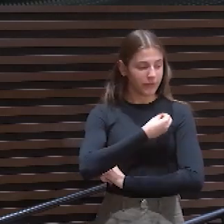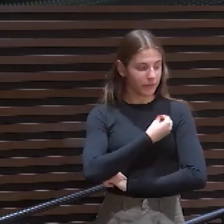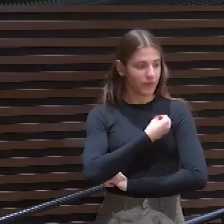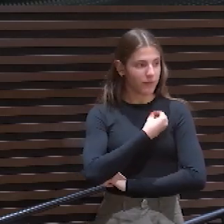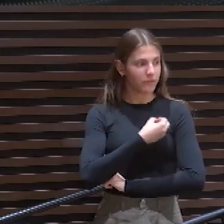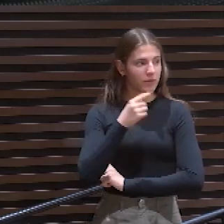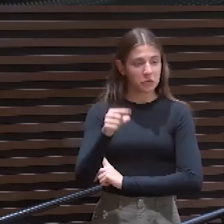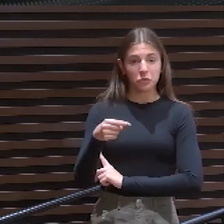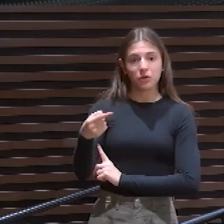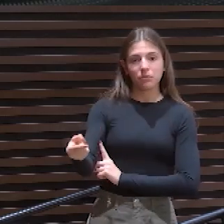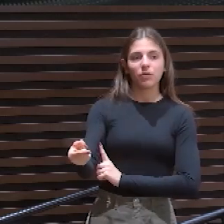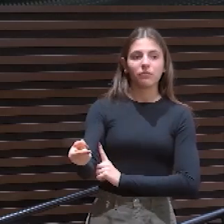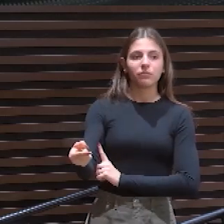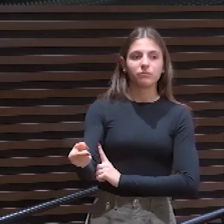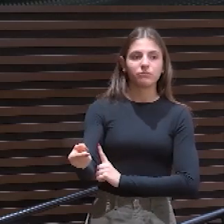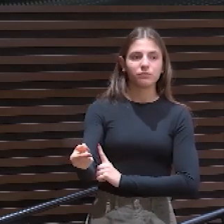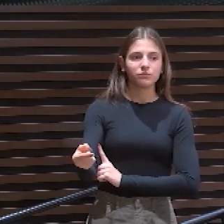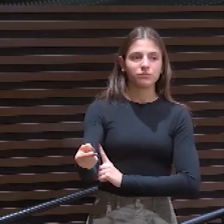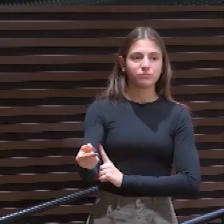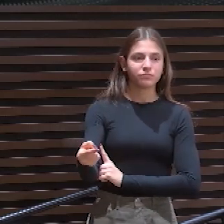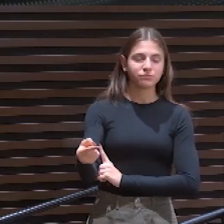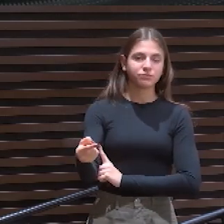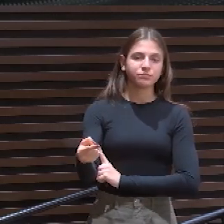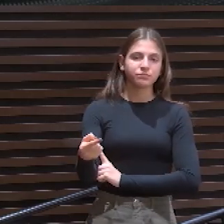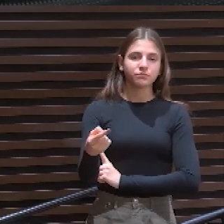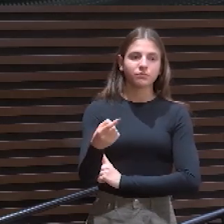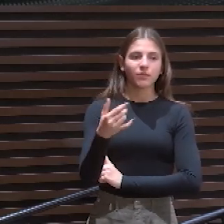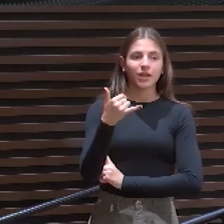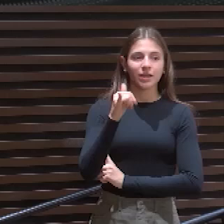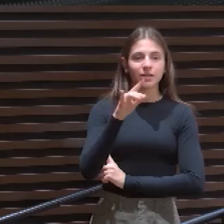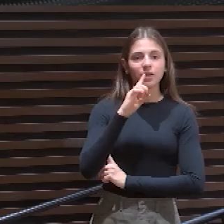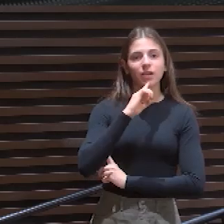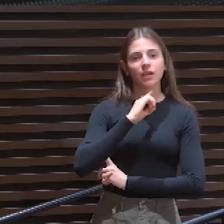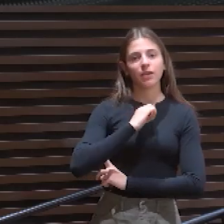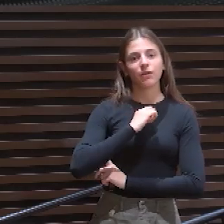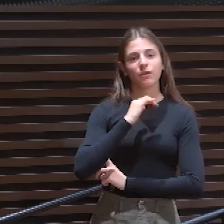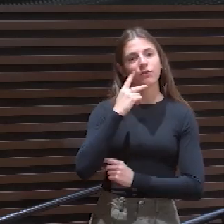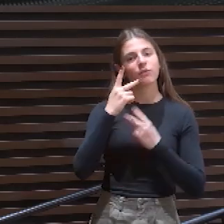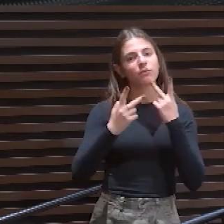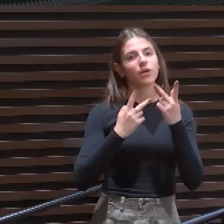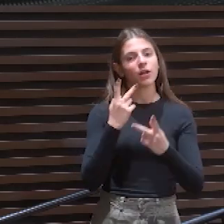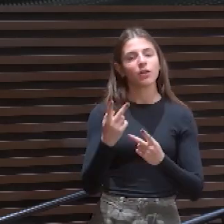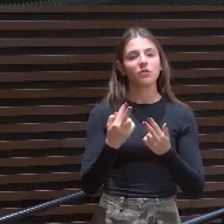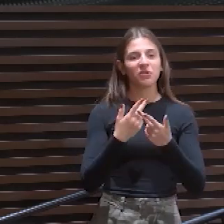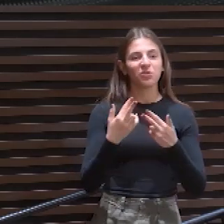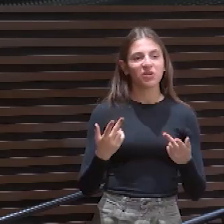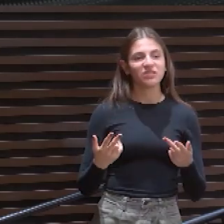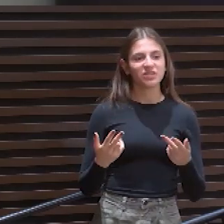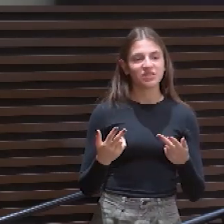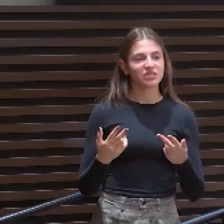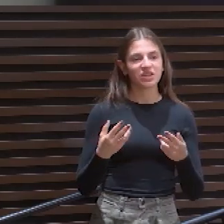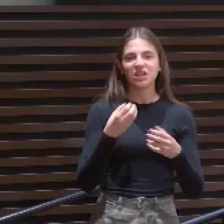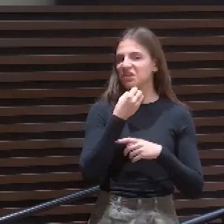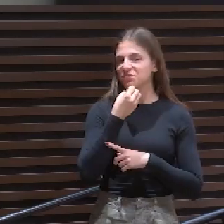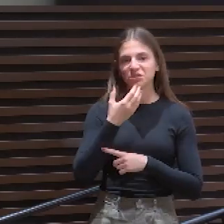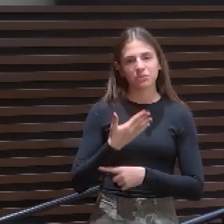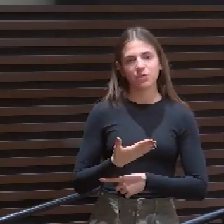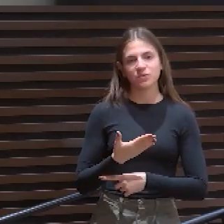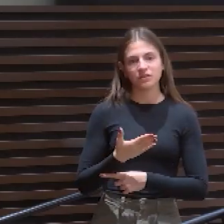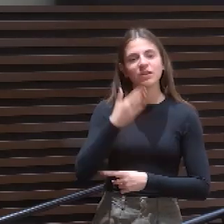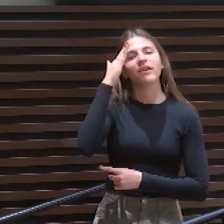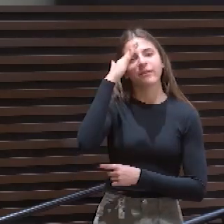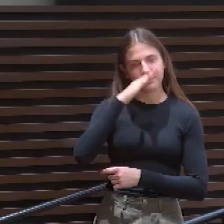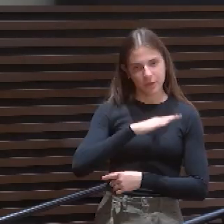para uma outra pessoa. Se eu estou falando algo que não acrescenta, é